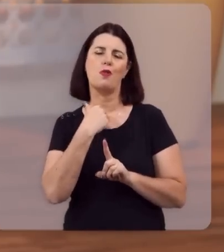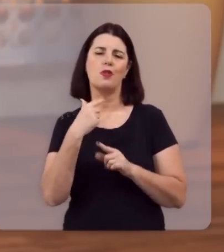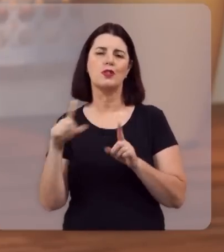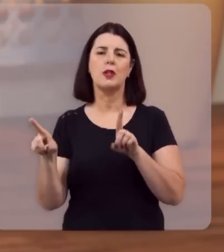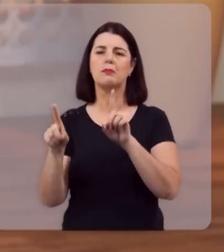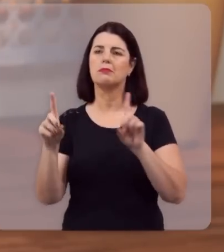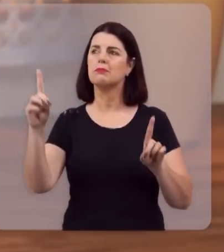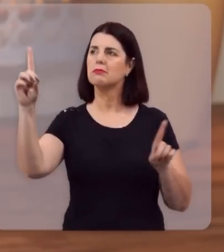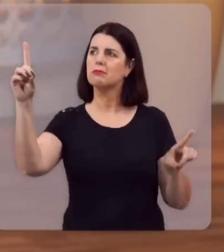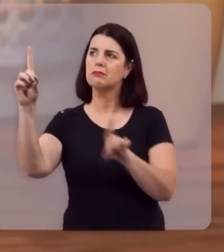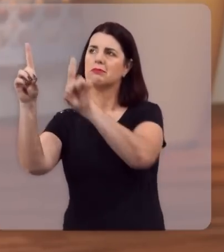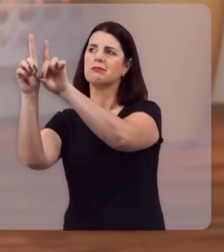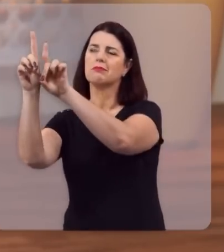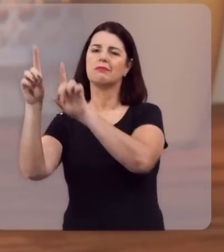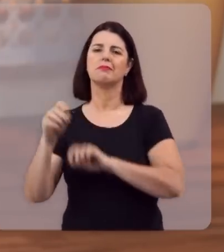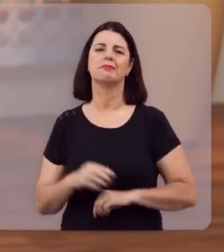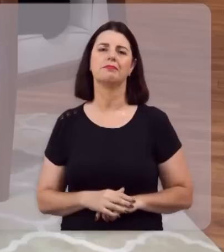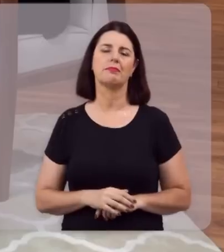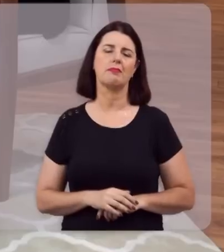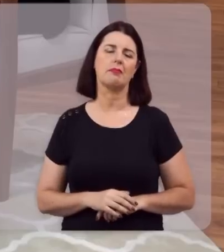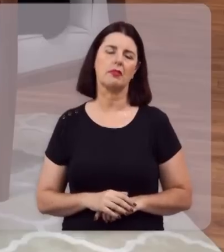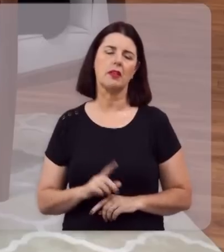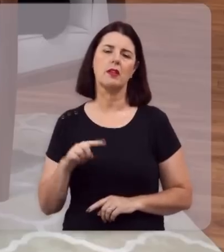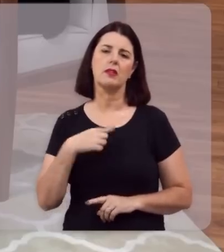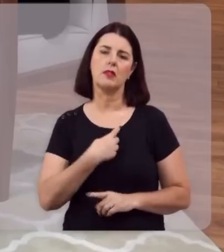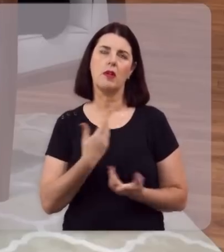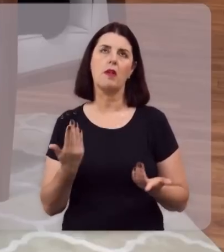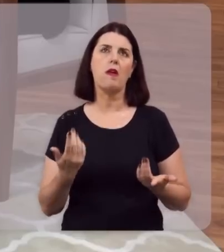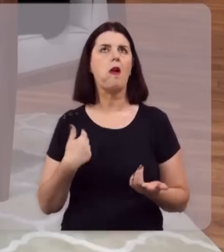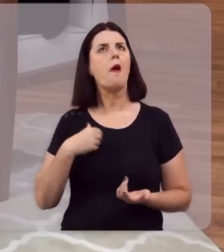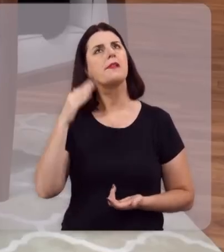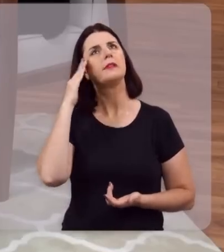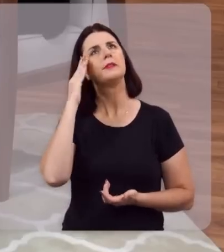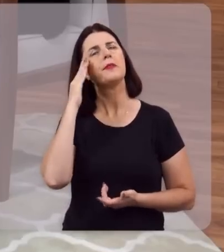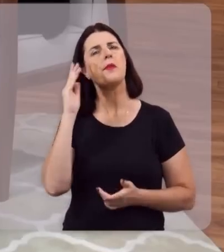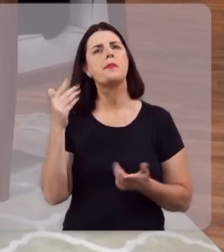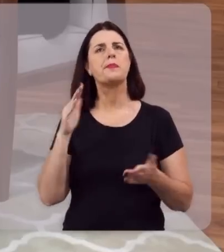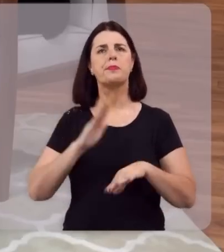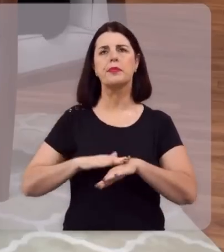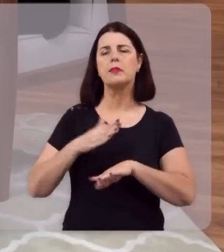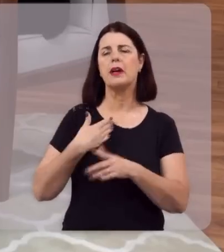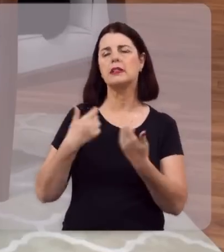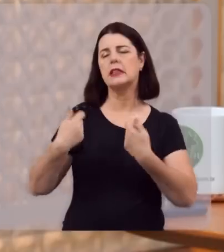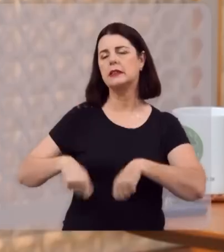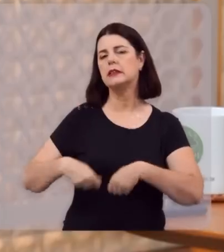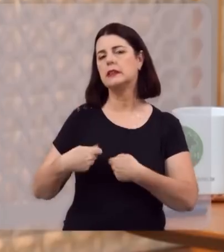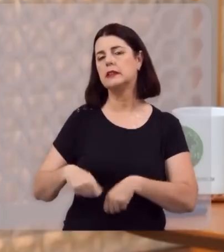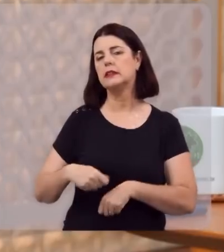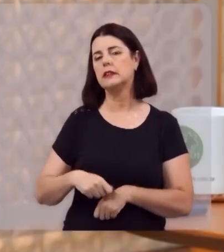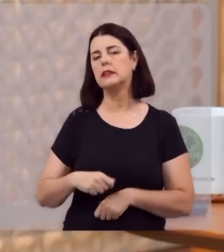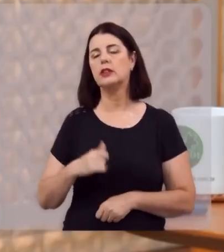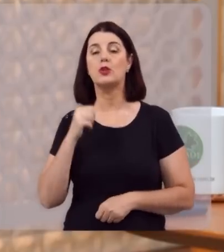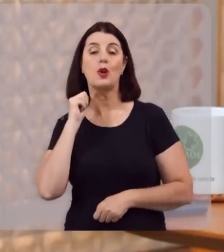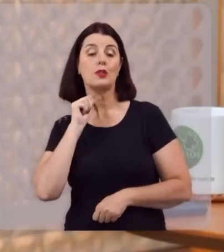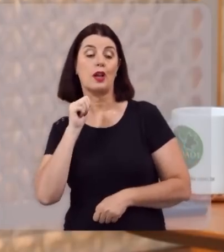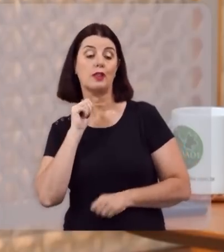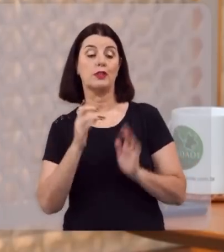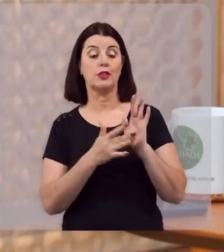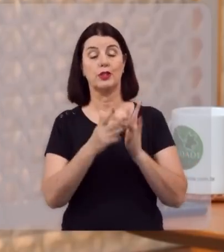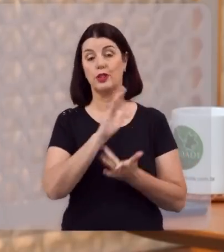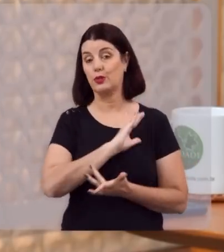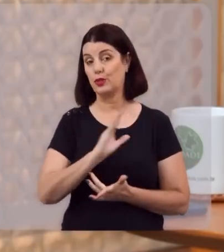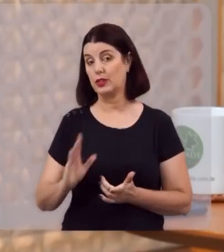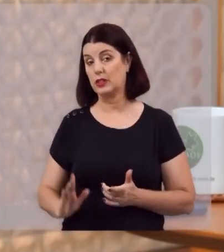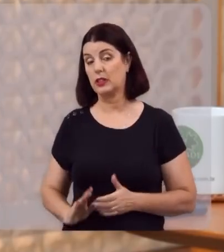sequer ir até ele é verdade nesse sentido então a gente começa a compreender a necessidade do